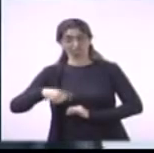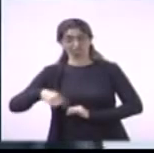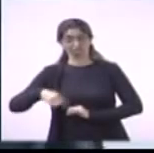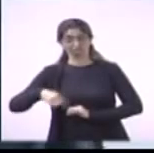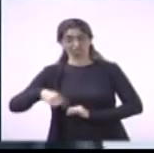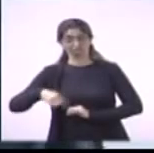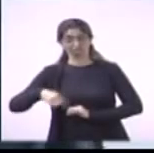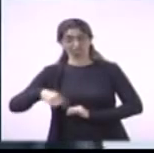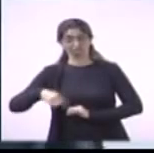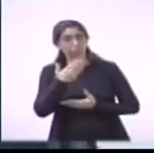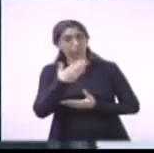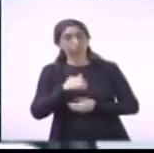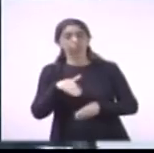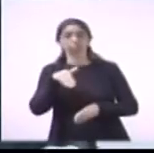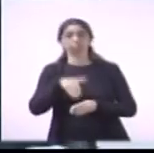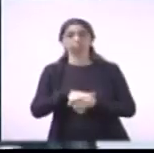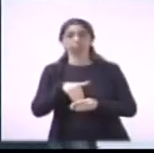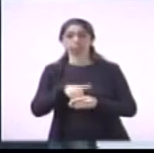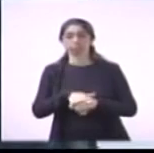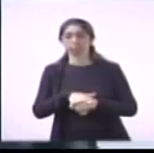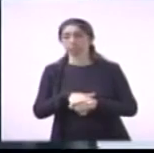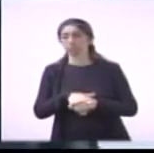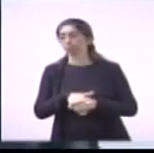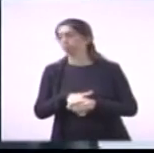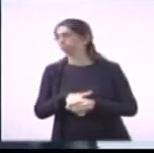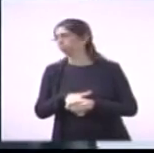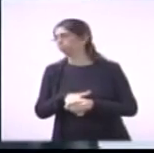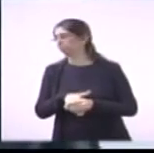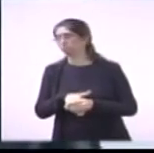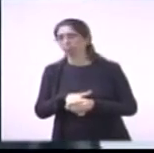aliás, para pedir aqui a